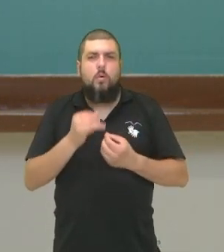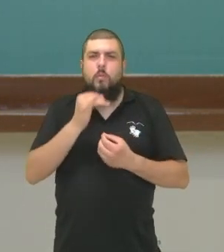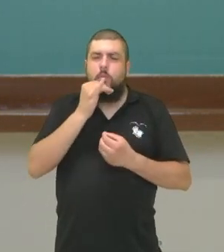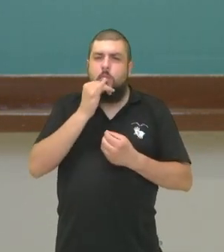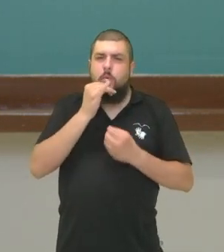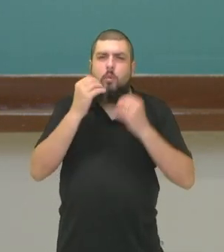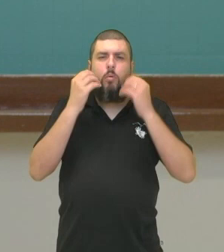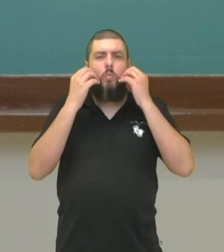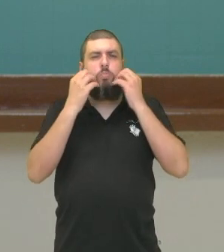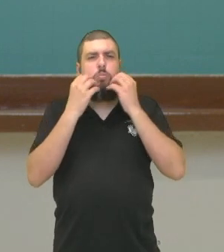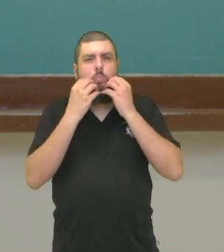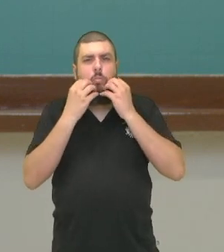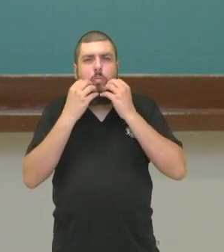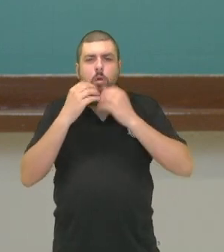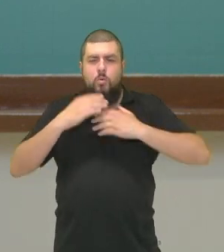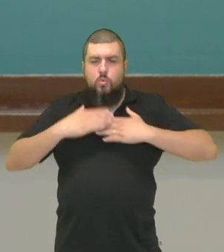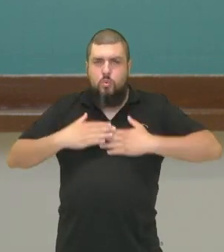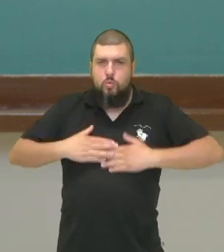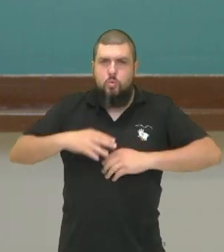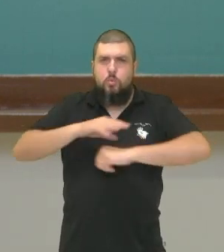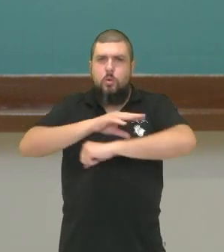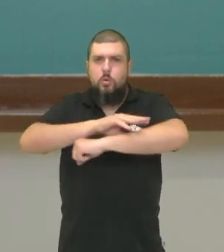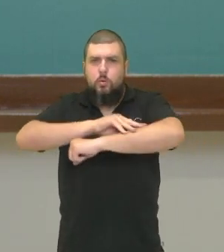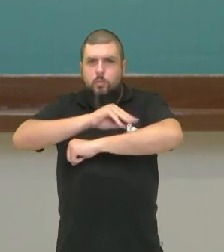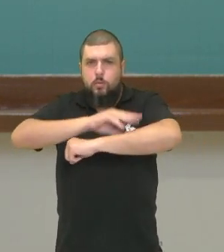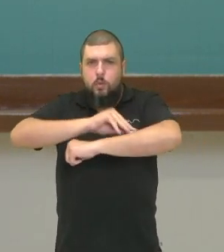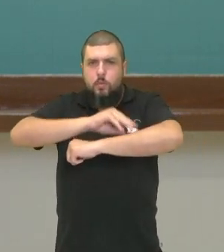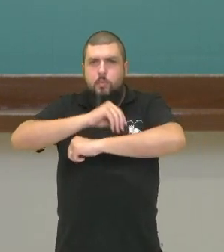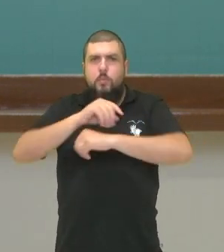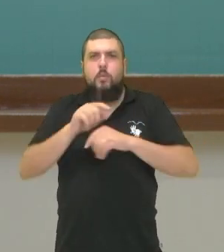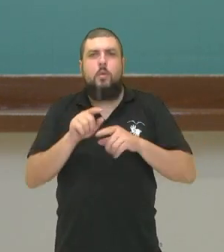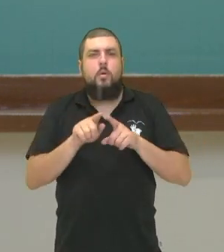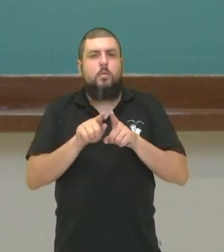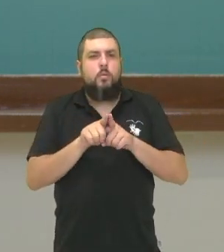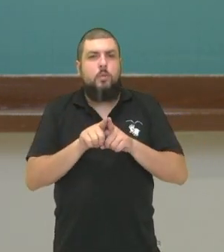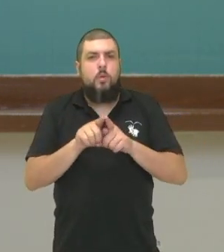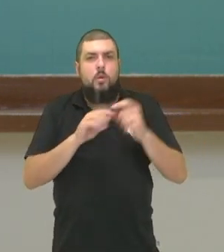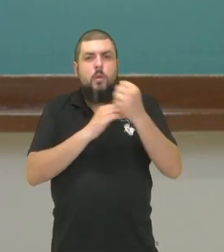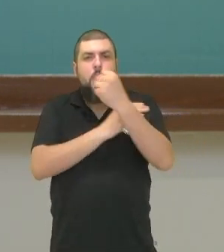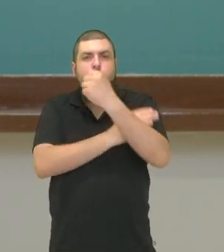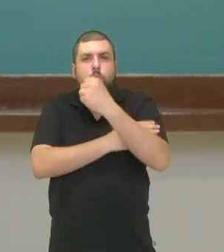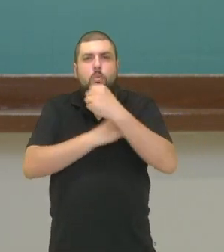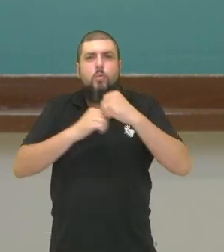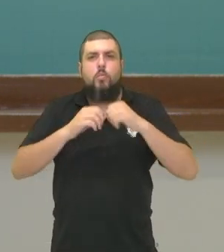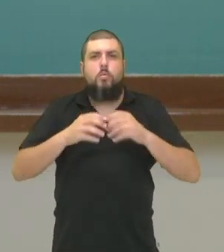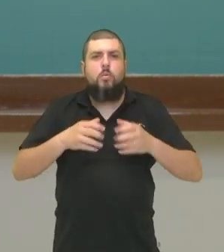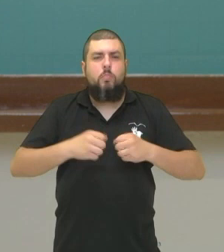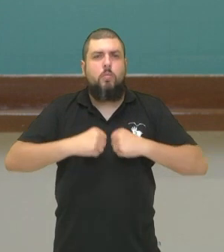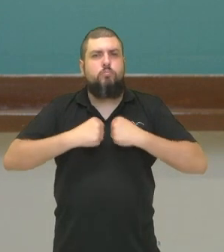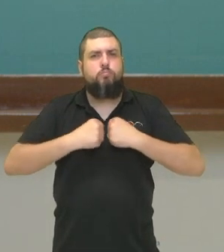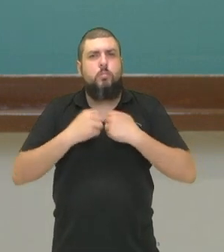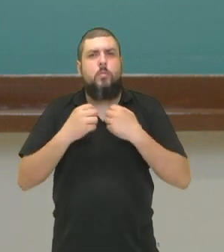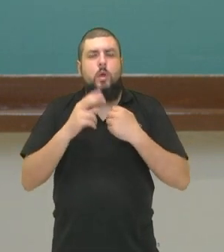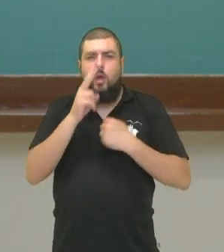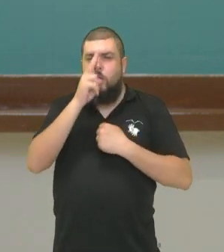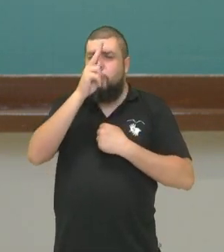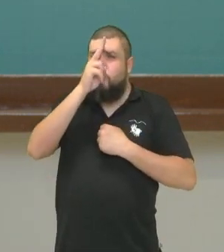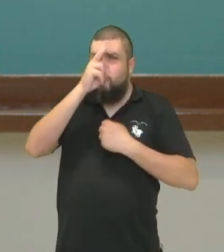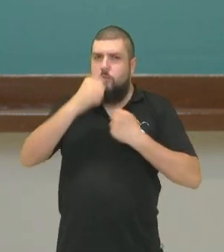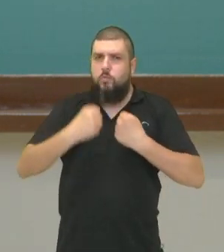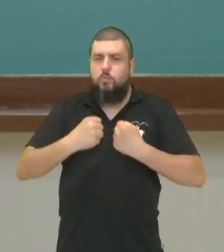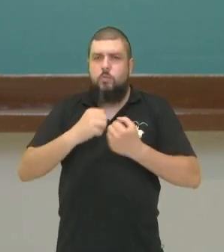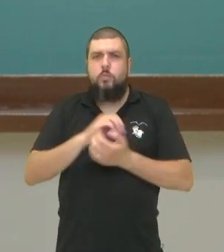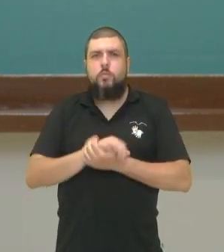barba, pelos no corpo, o aumento da massa muscular, a força. Então, ele é produzido tanto